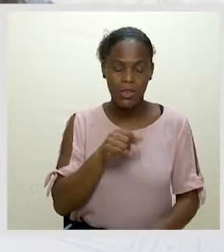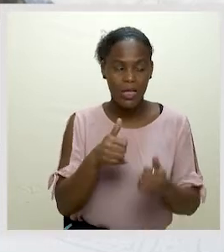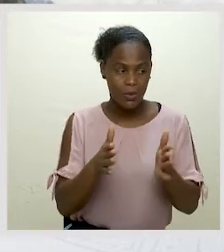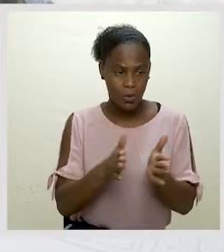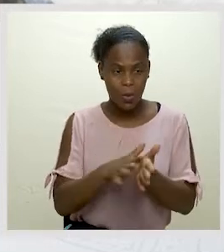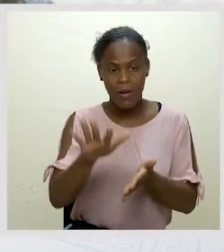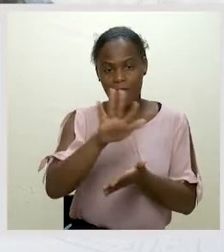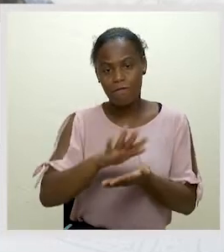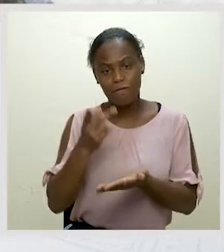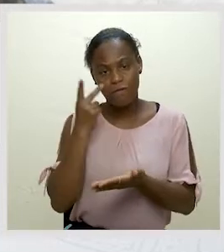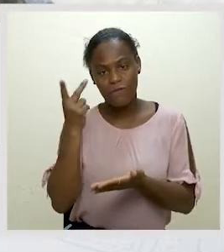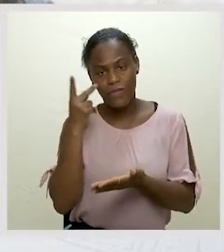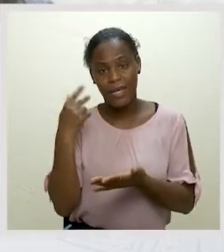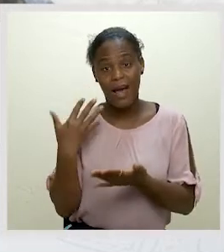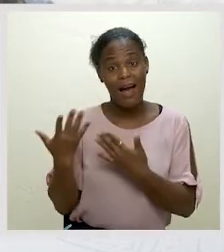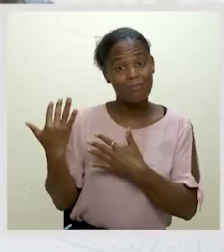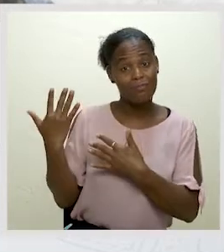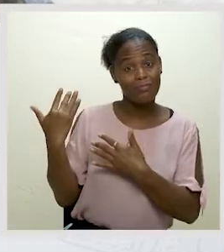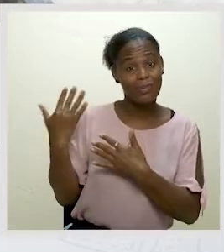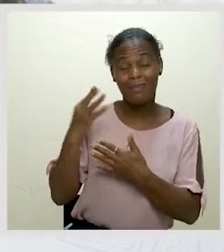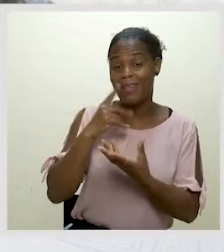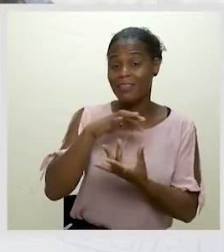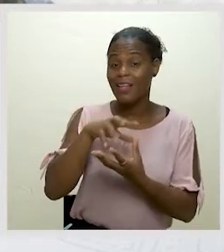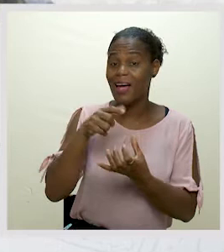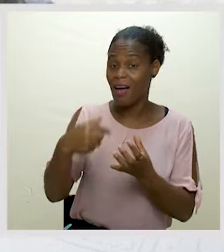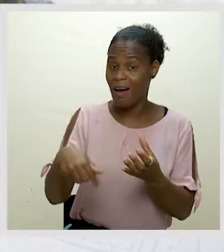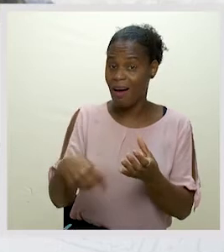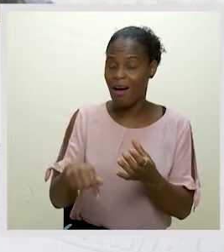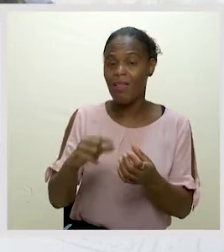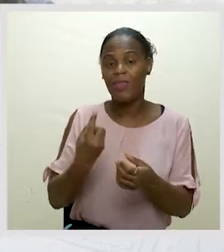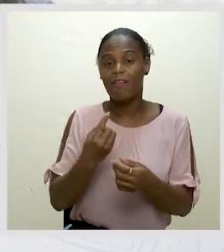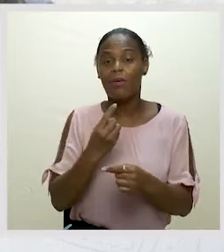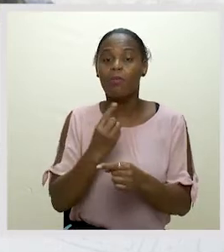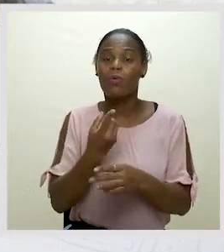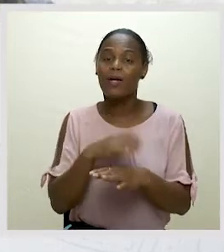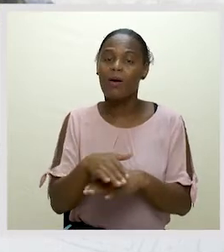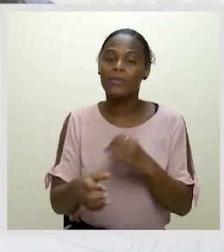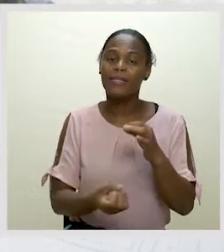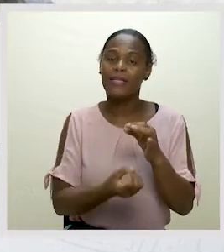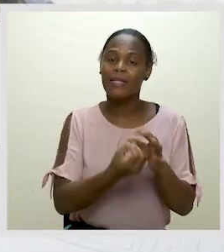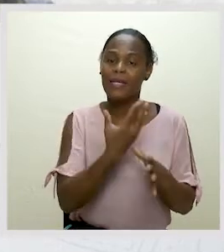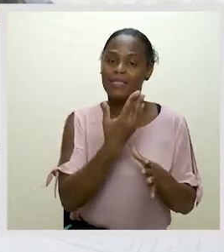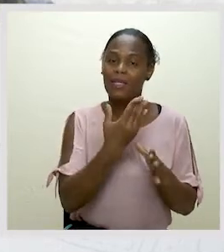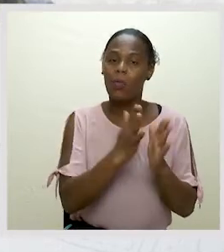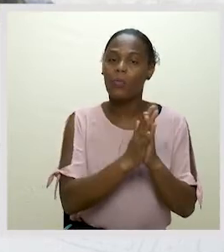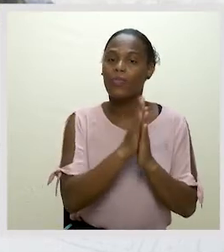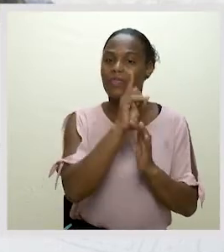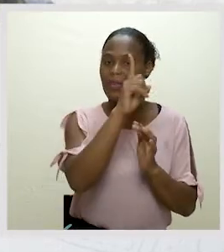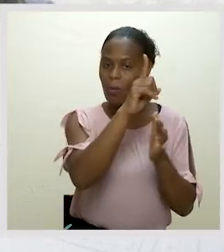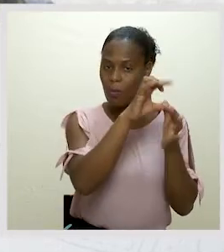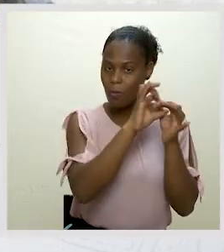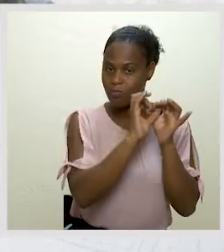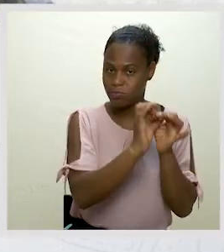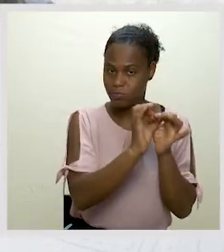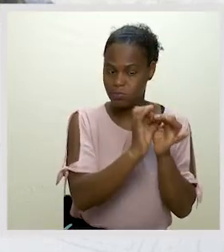hipótese, todas as formas de vida existentes na Terra se deviam a um ato de criação